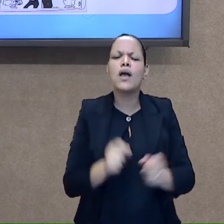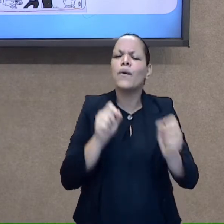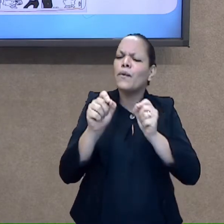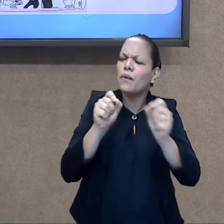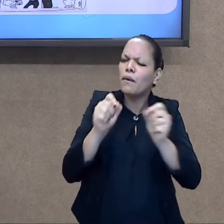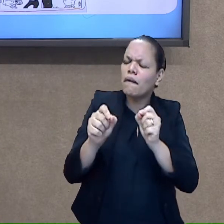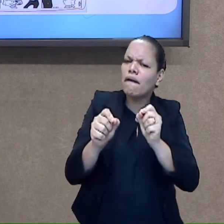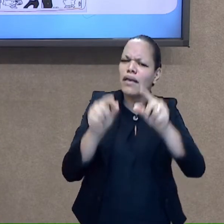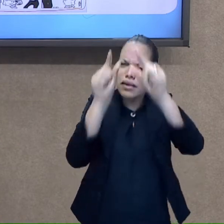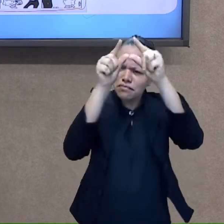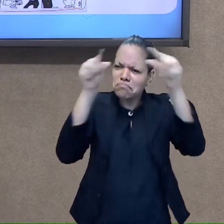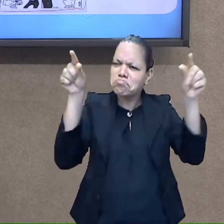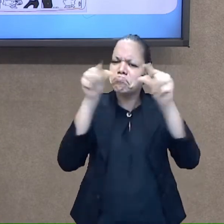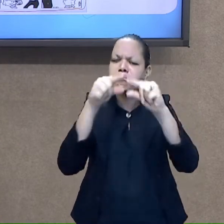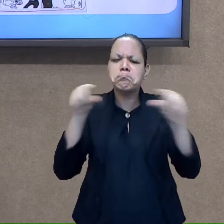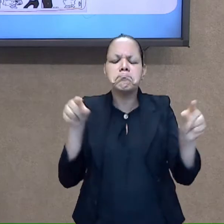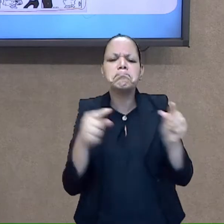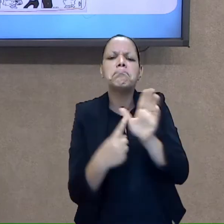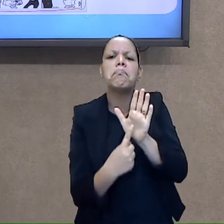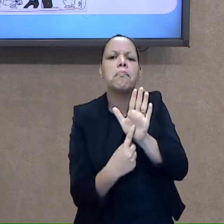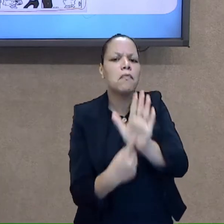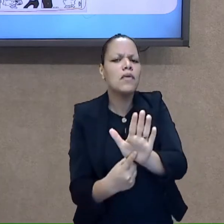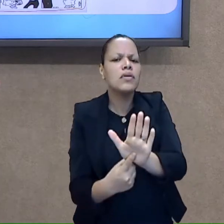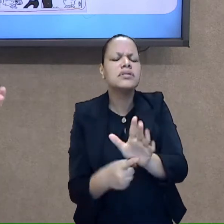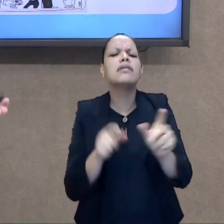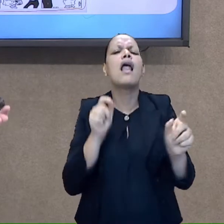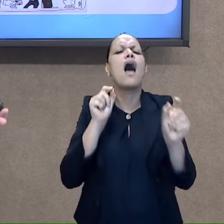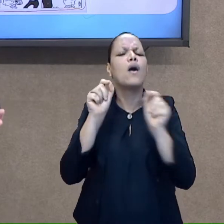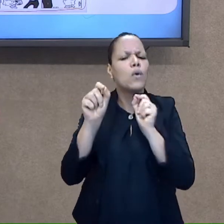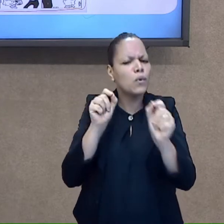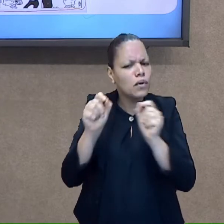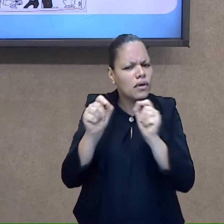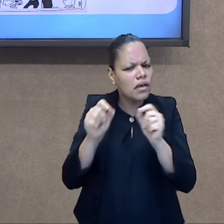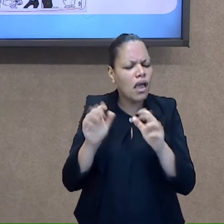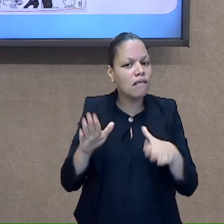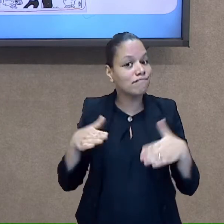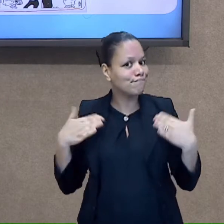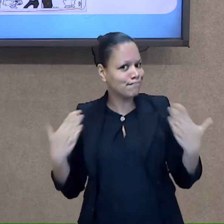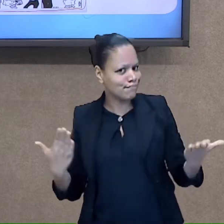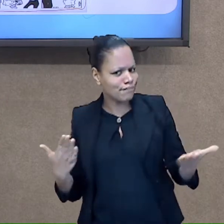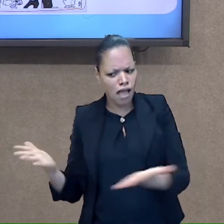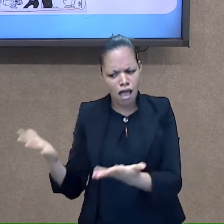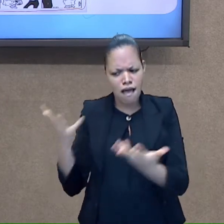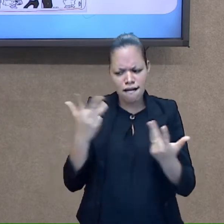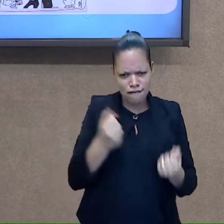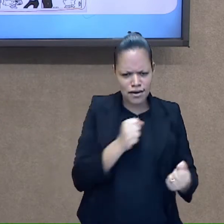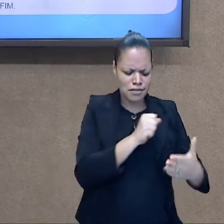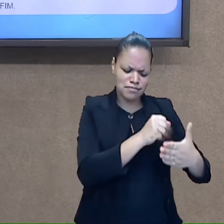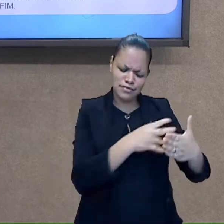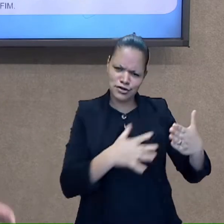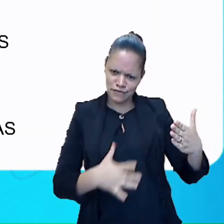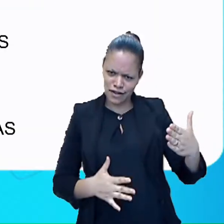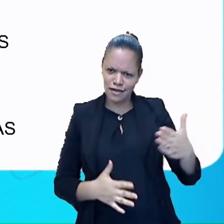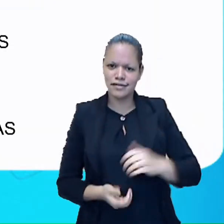nos passar, seja com bom humor ou seja até com uma crítica. Então vamos às nossas atividades de